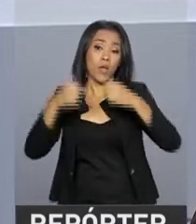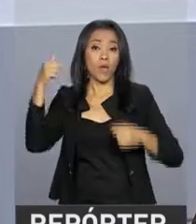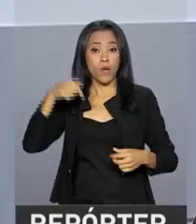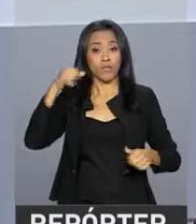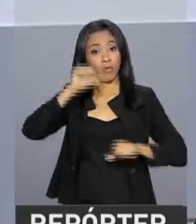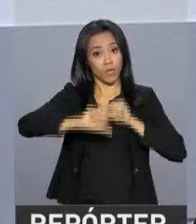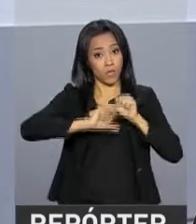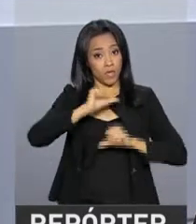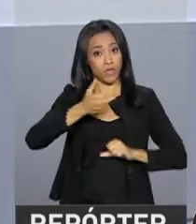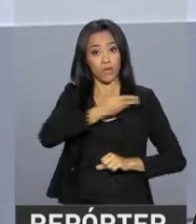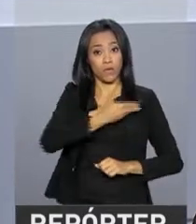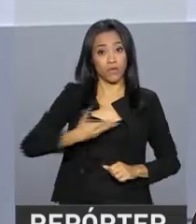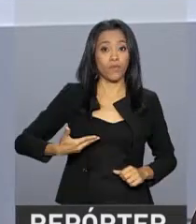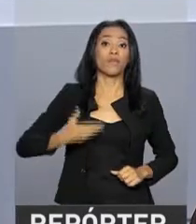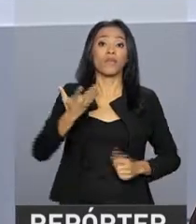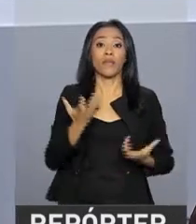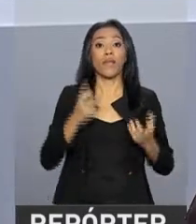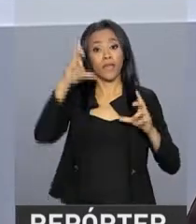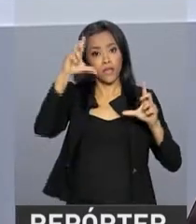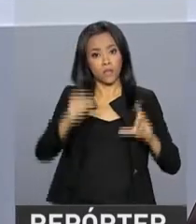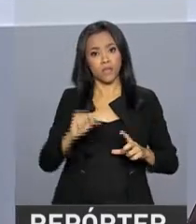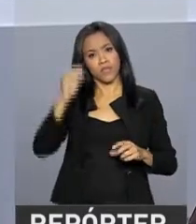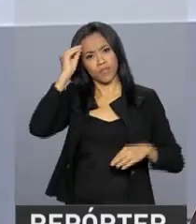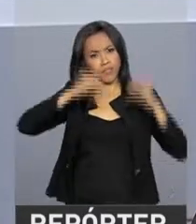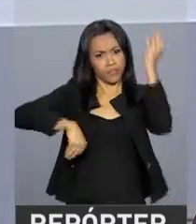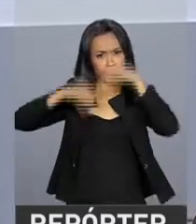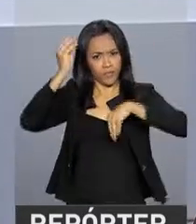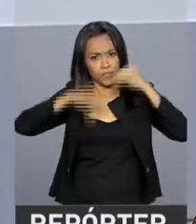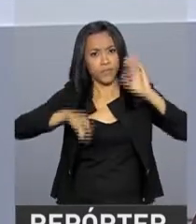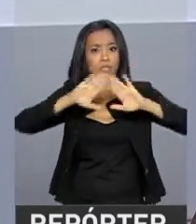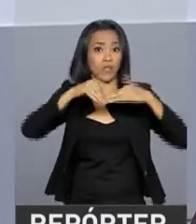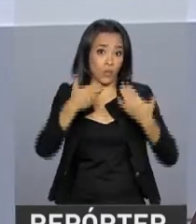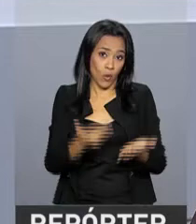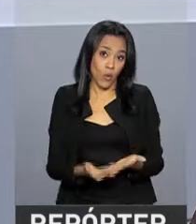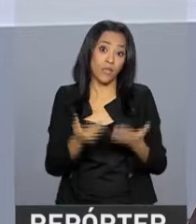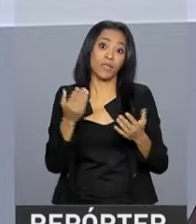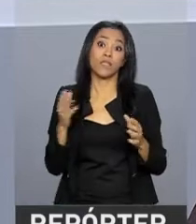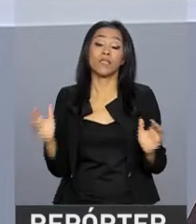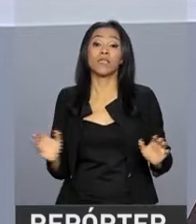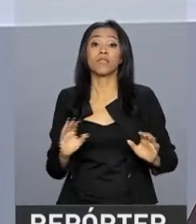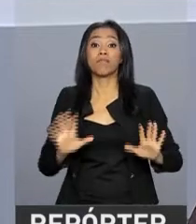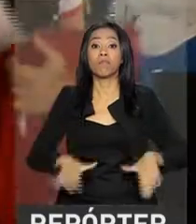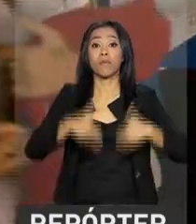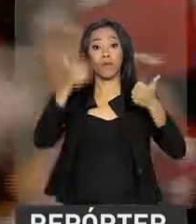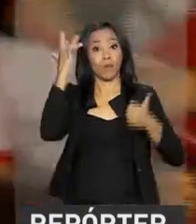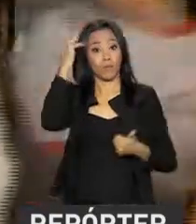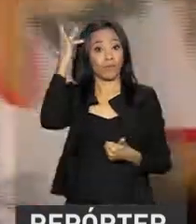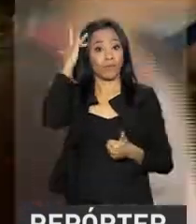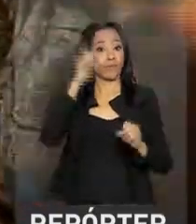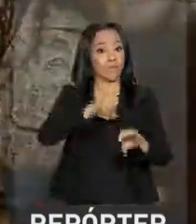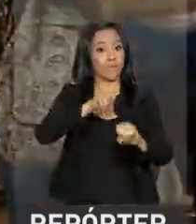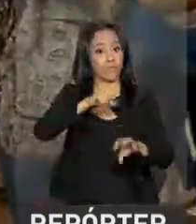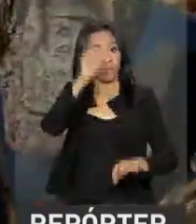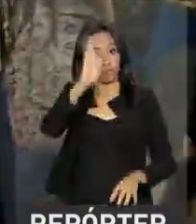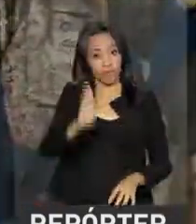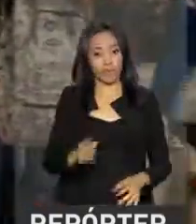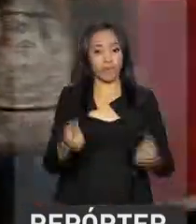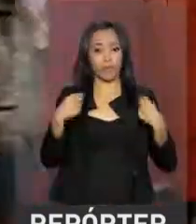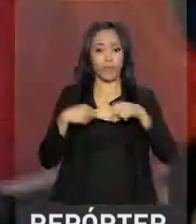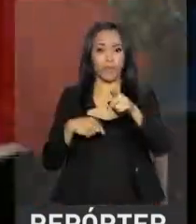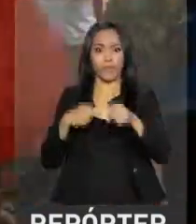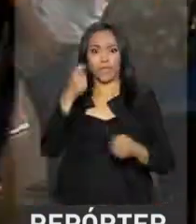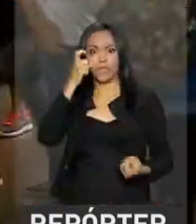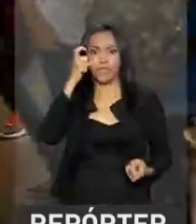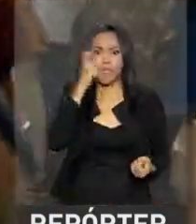o governo quer reduzir a evasão escolar e aumentar a qualidade do ensino no país aumentar o interesse